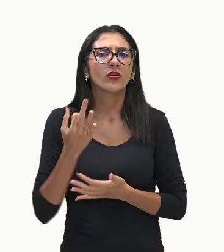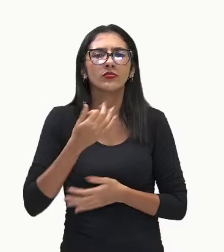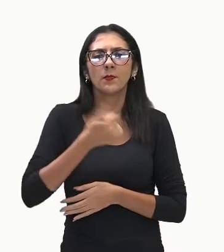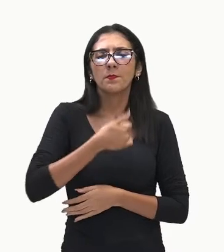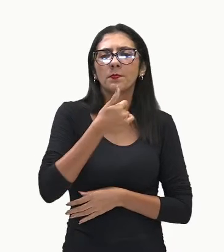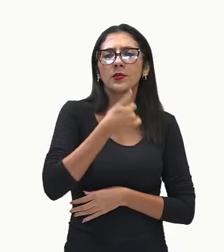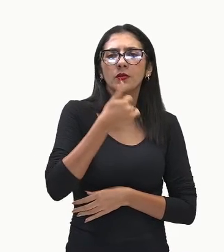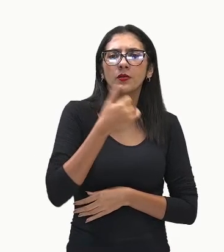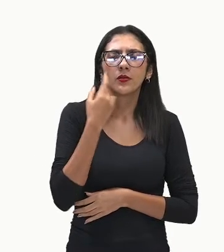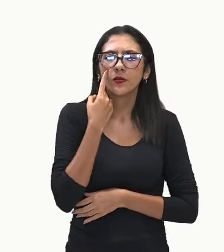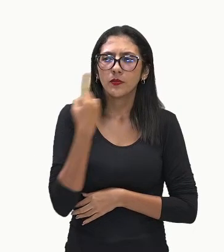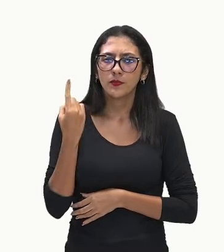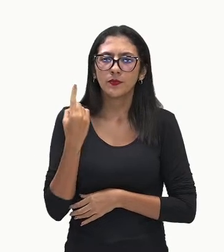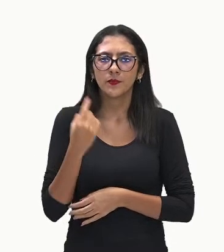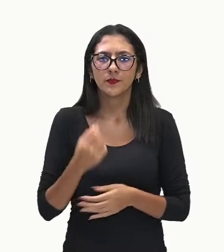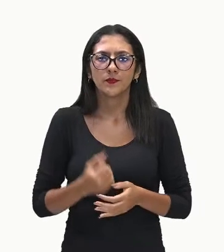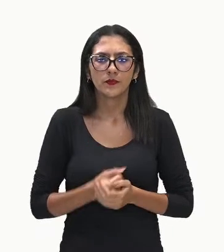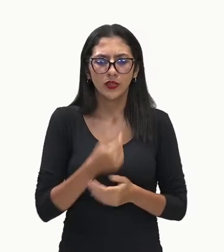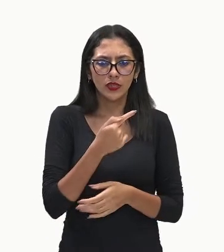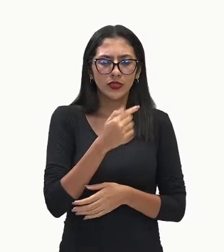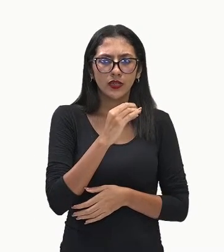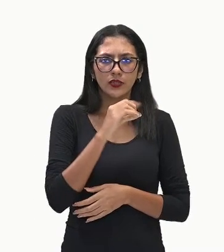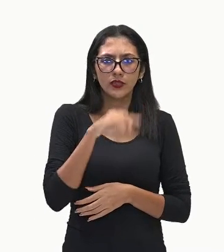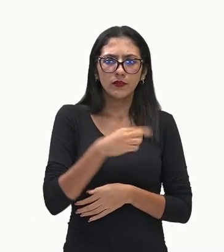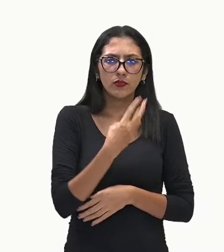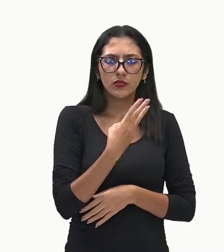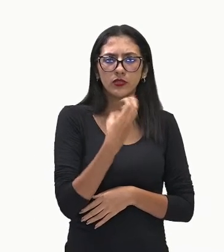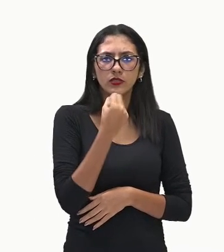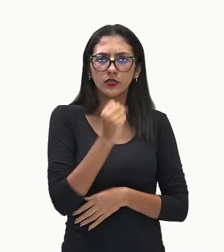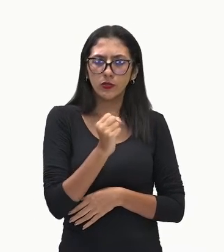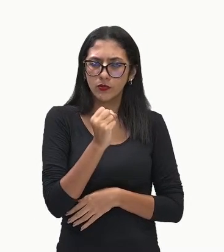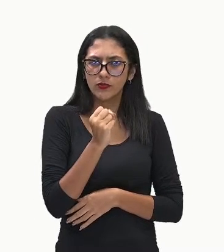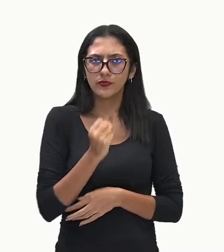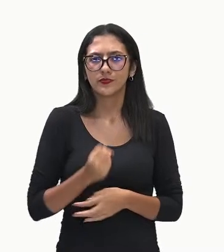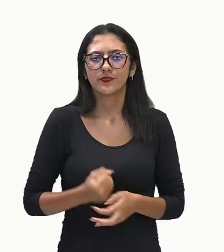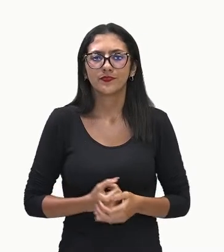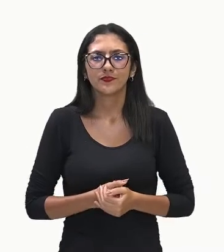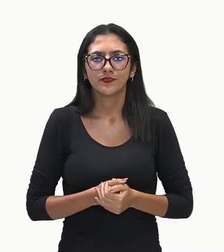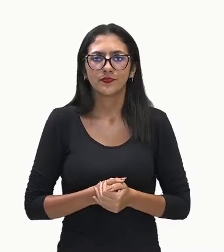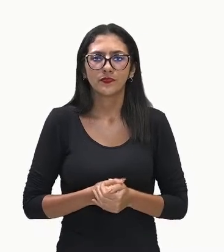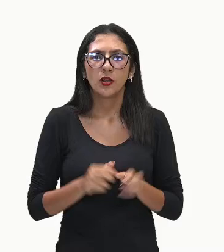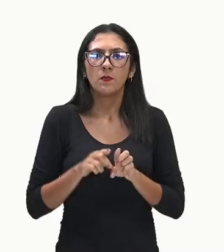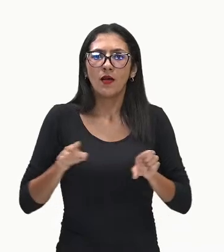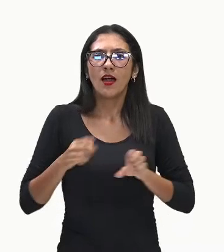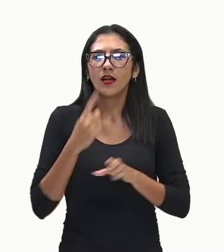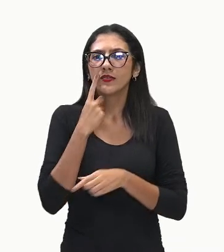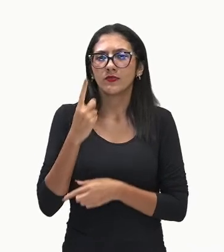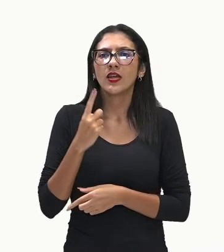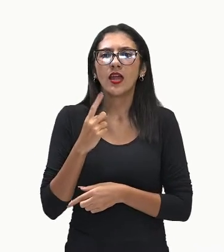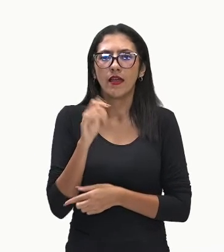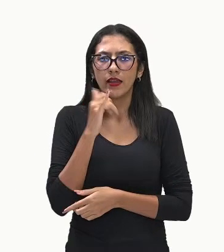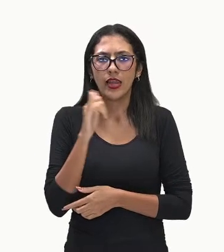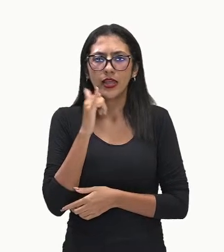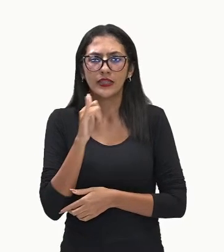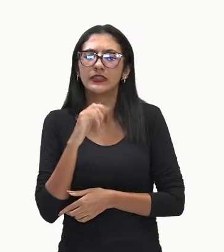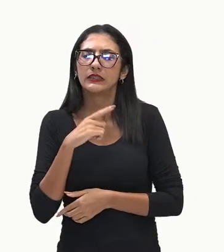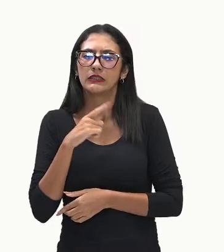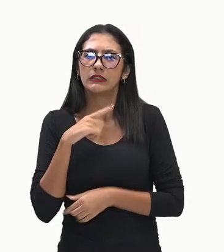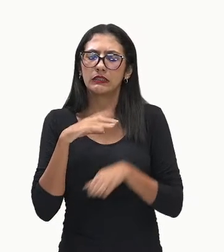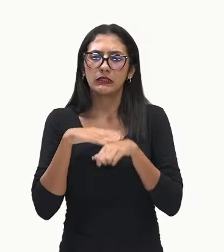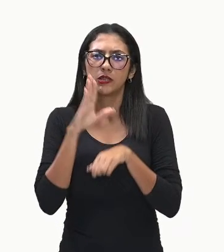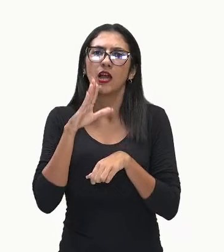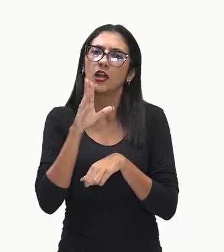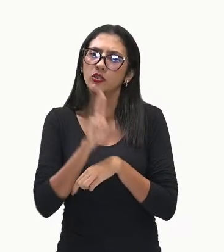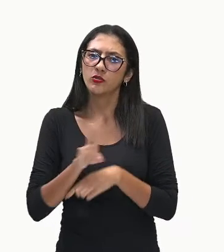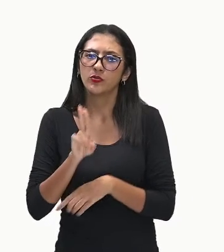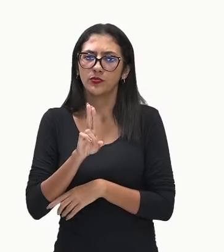70,38. Contrapartida é o consumo alto, 1,24. Então isso